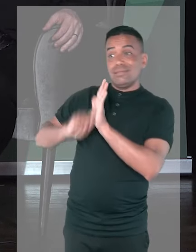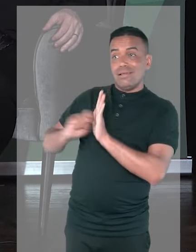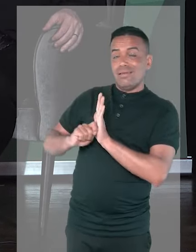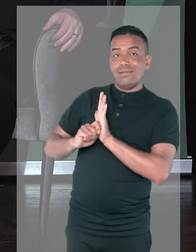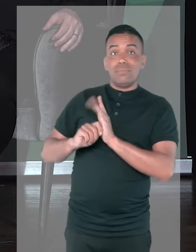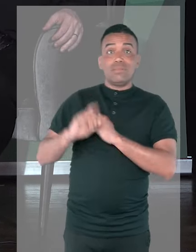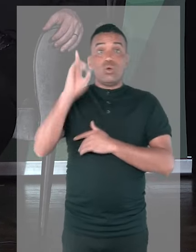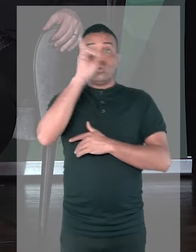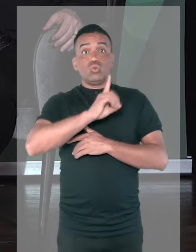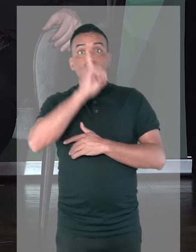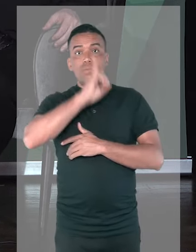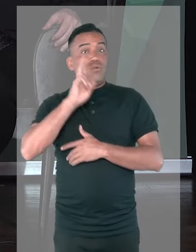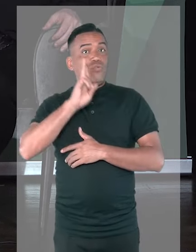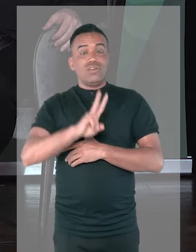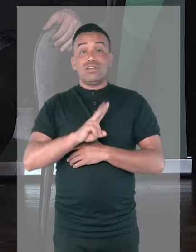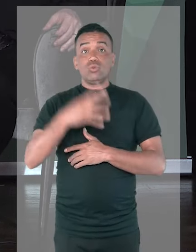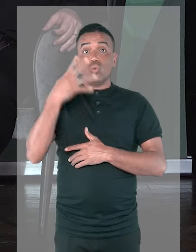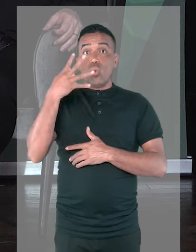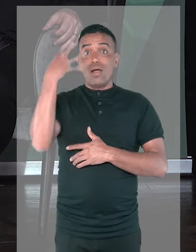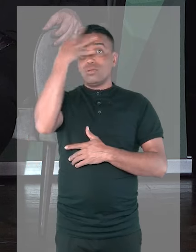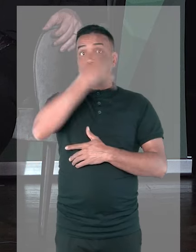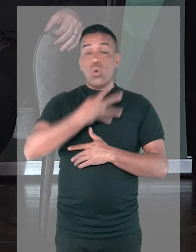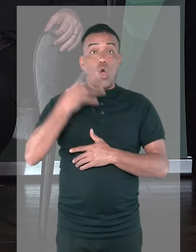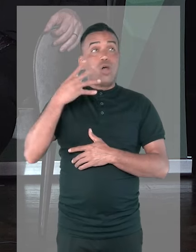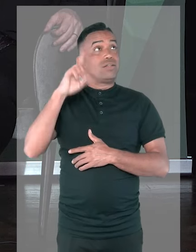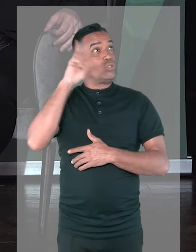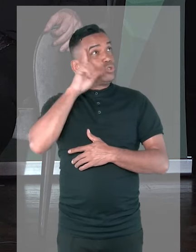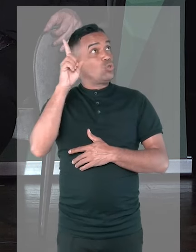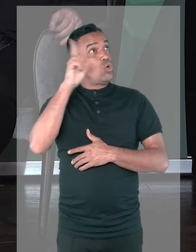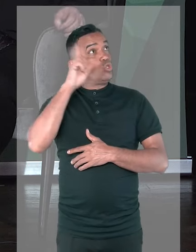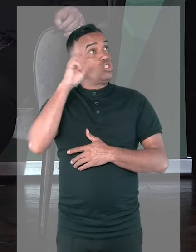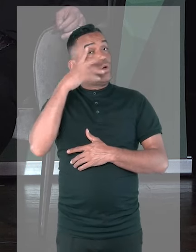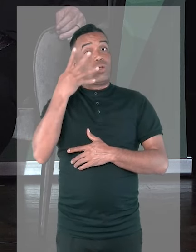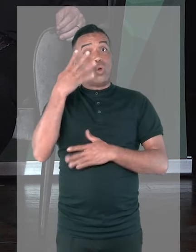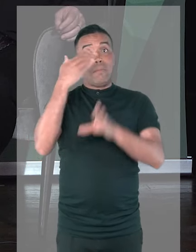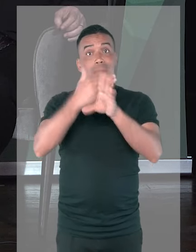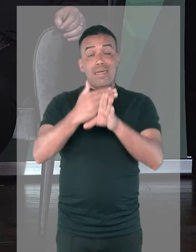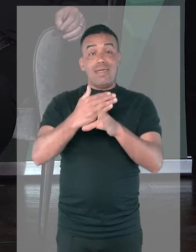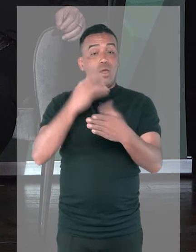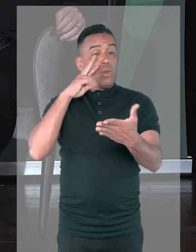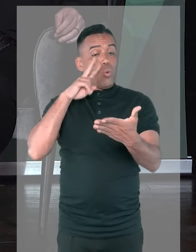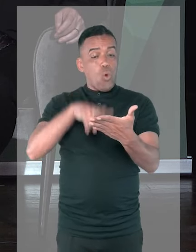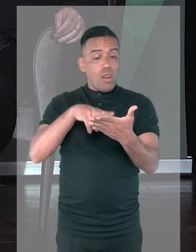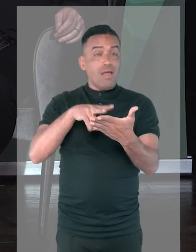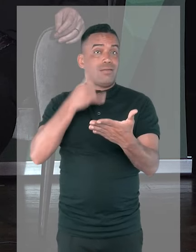domingo e vem o relatório e eu vejo que eu fiquei 4h30 por dia olhando para o meu celular,